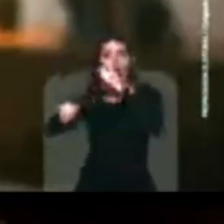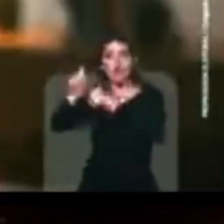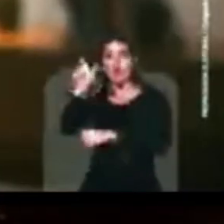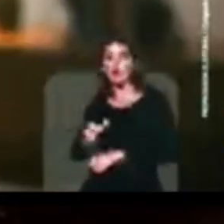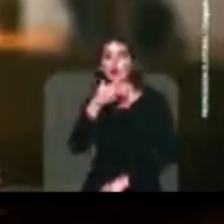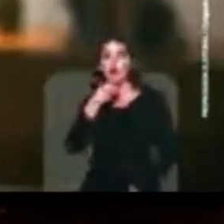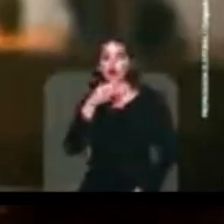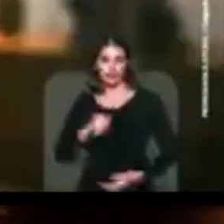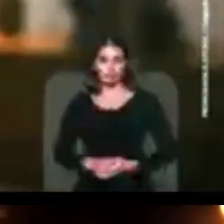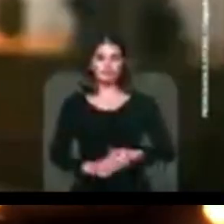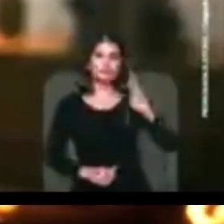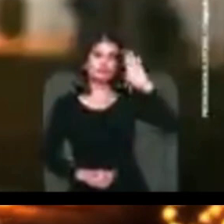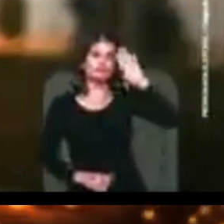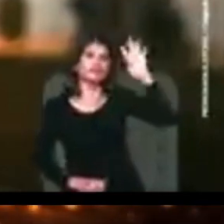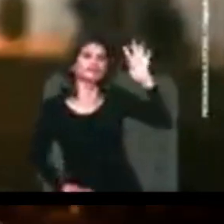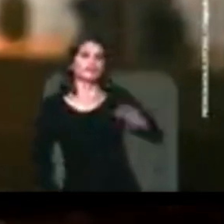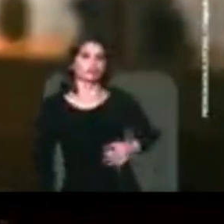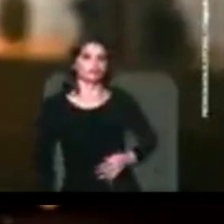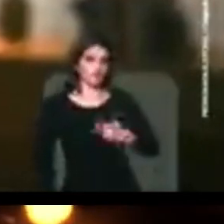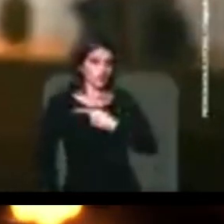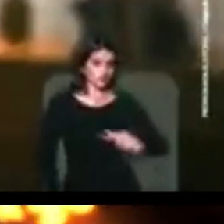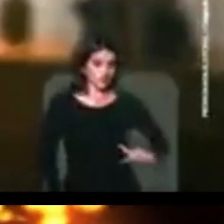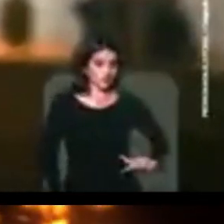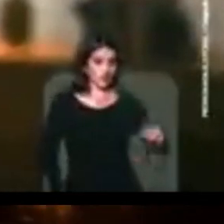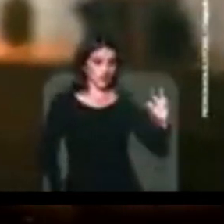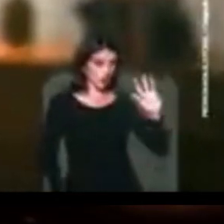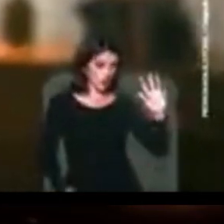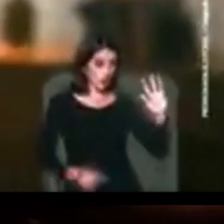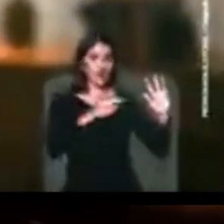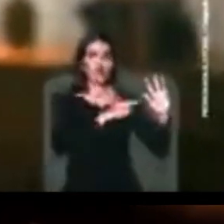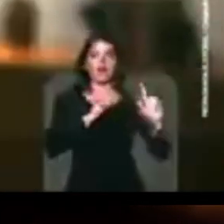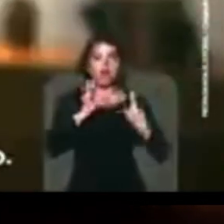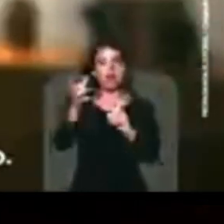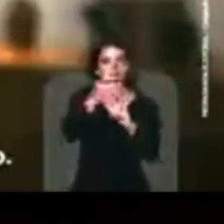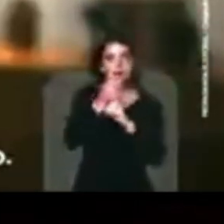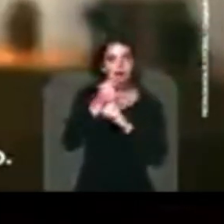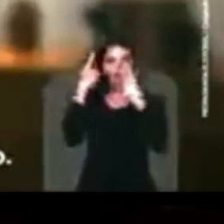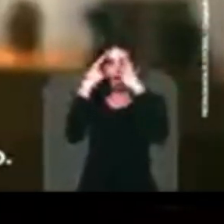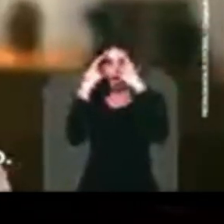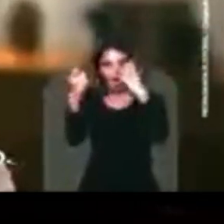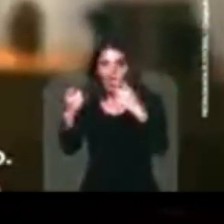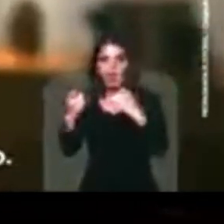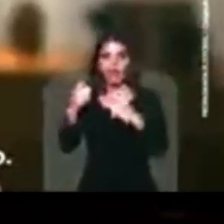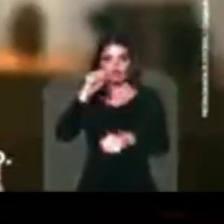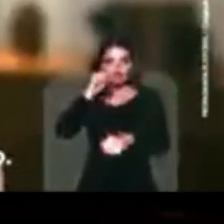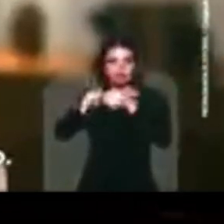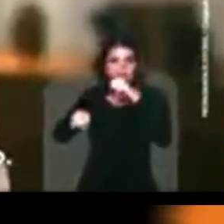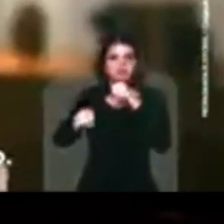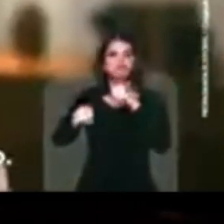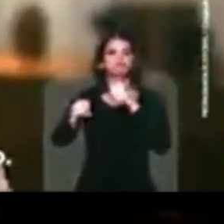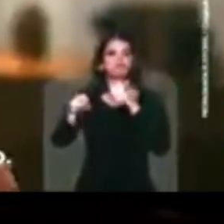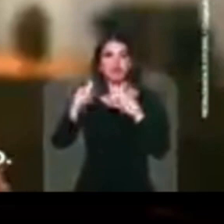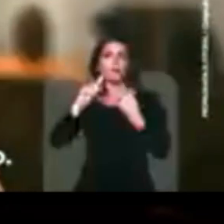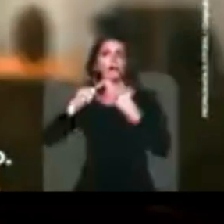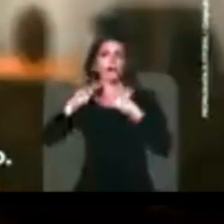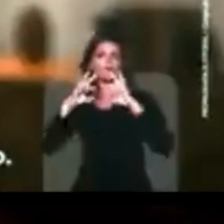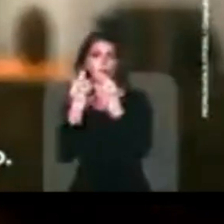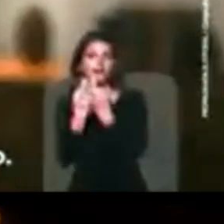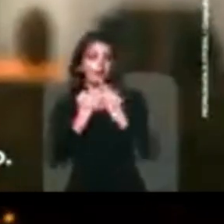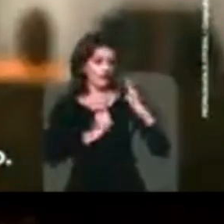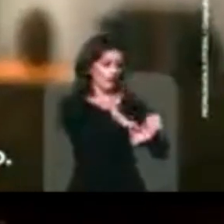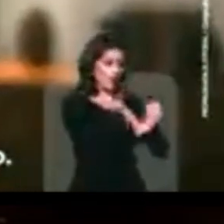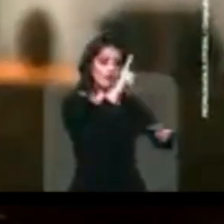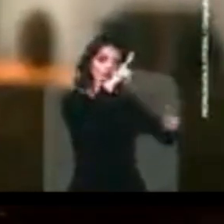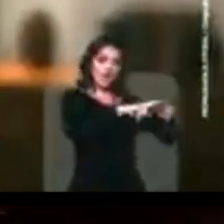imagina se o Lula volta. O bandido sequestra a pessoa, ameaça a família, é preso, faz uma greve de fome e